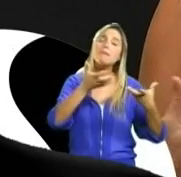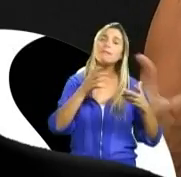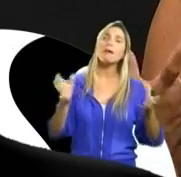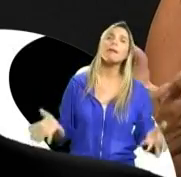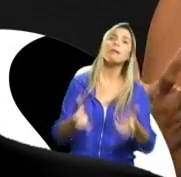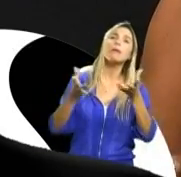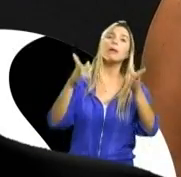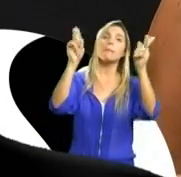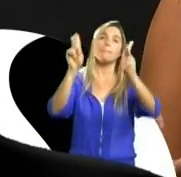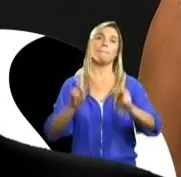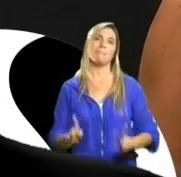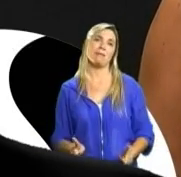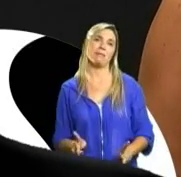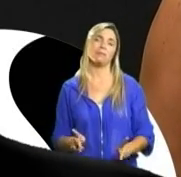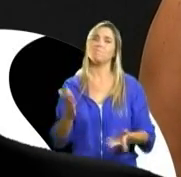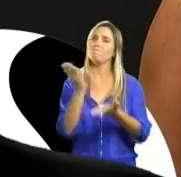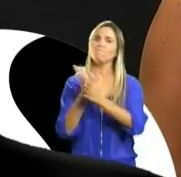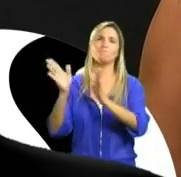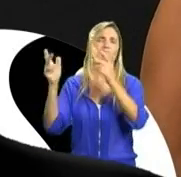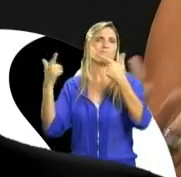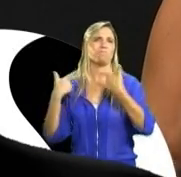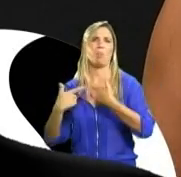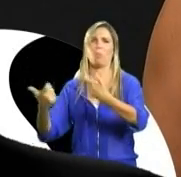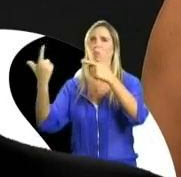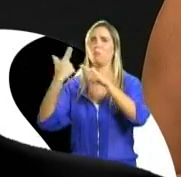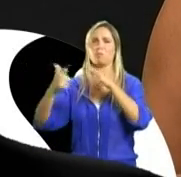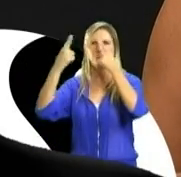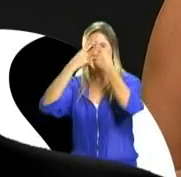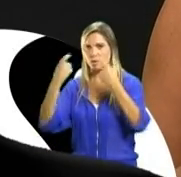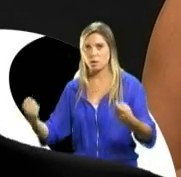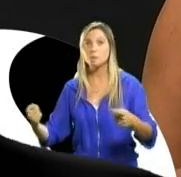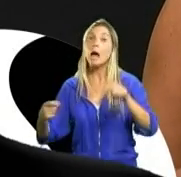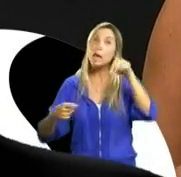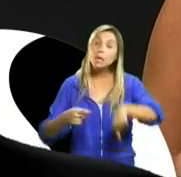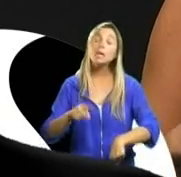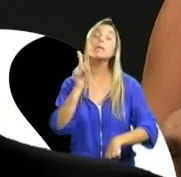uma força muito grande aqui em Minas Gerais por meio do